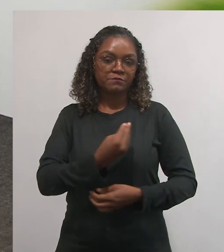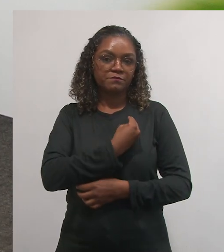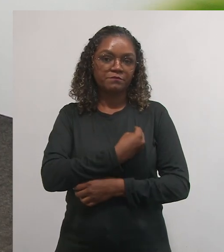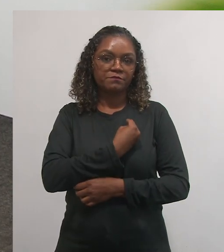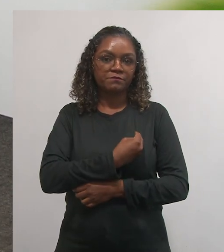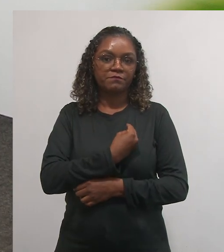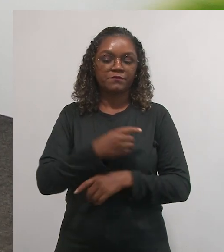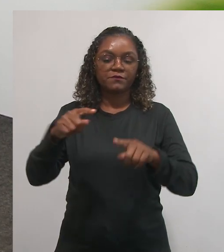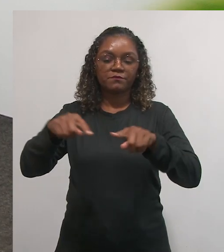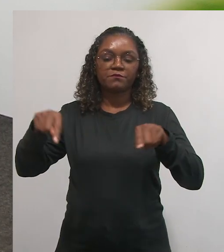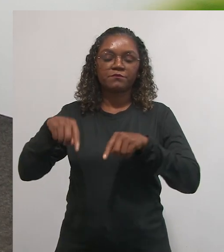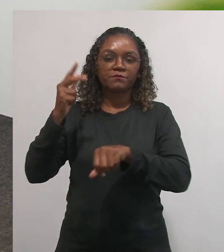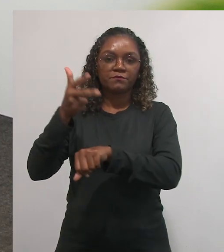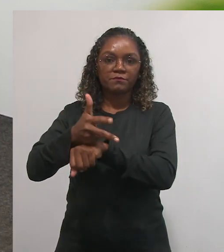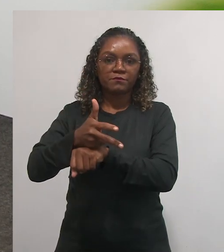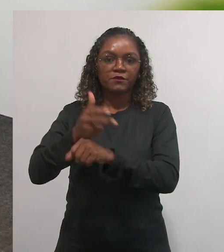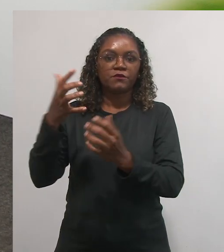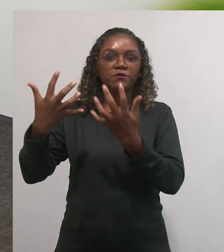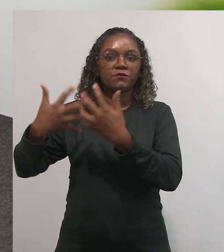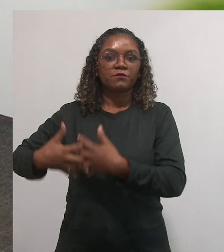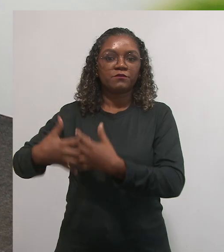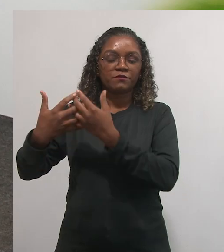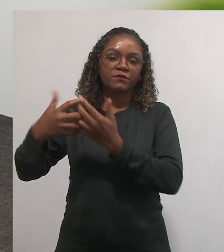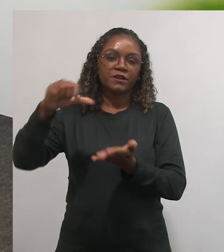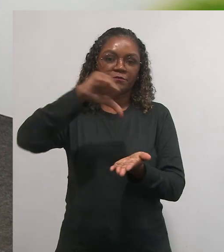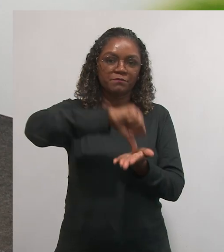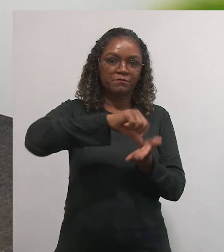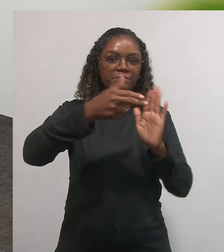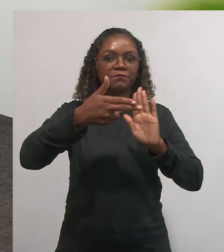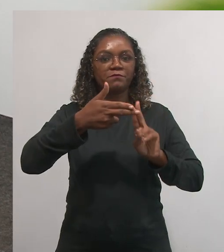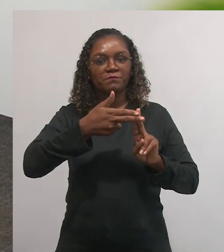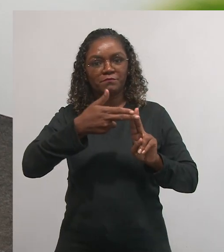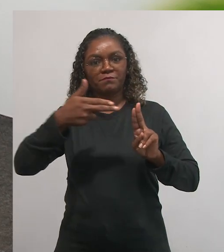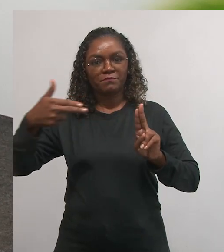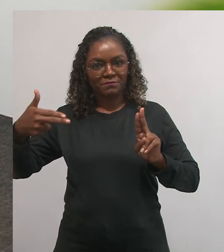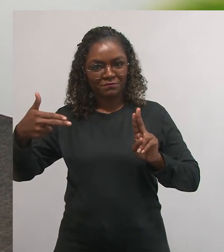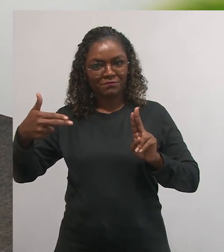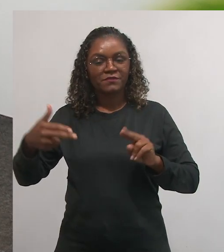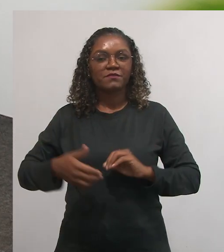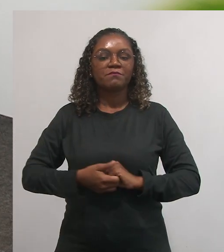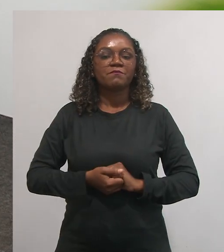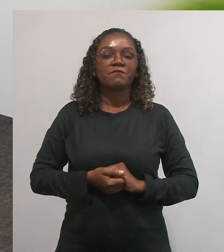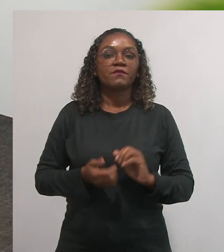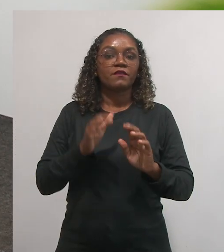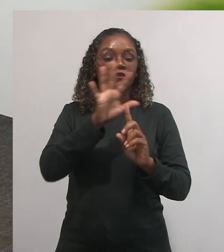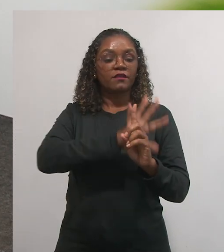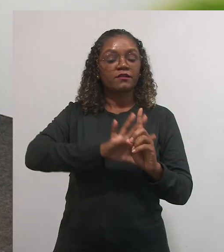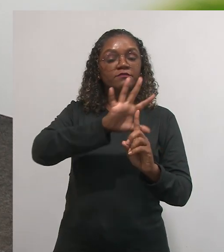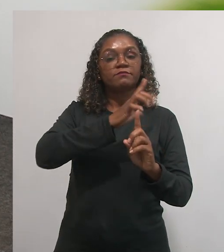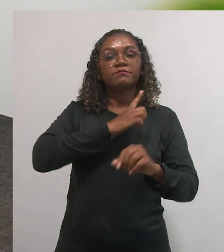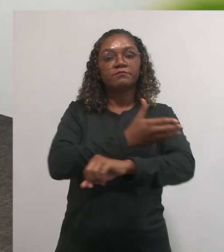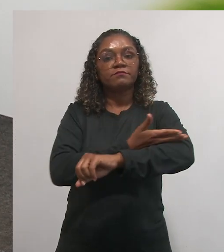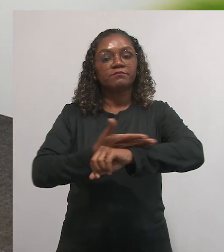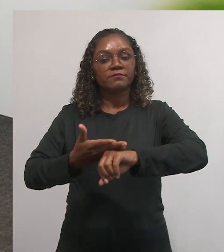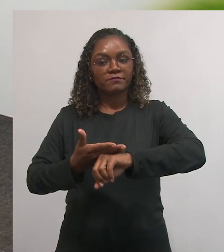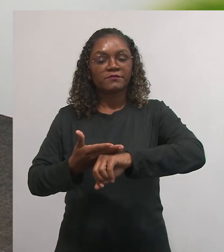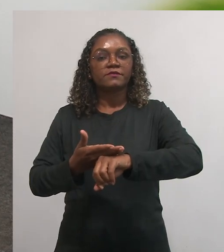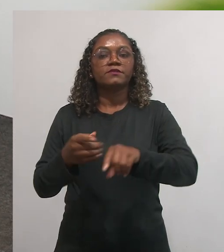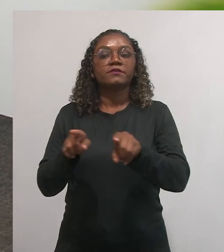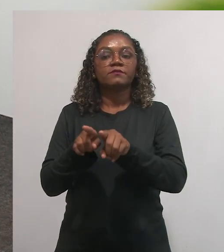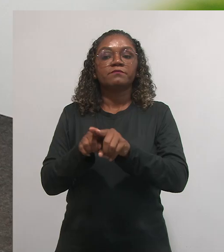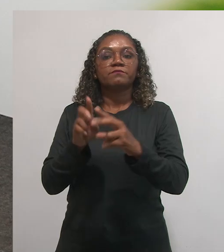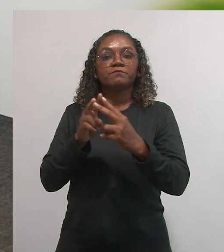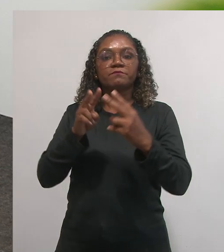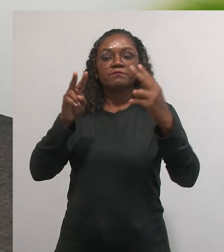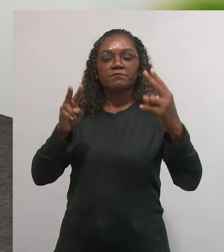gravação do ifro Campos Porto Velho Zona Norte ao fundo tem uma parede branca com os dizeres